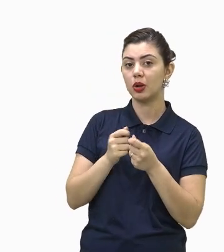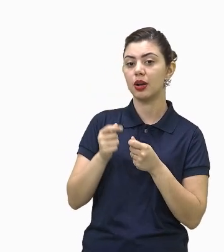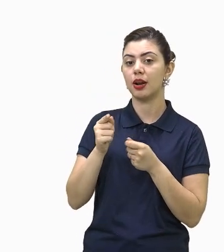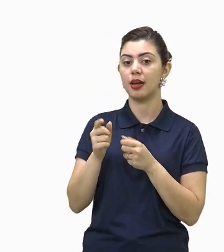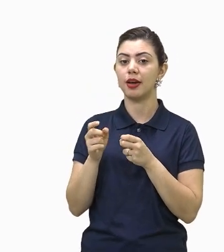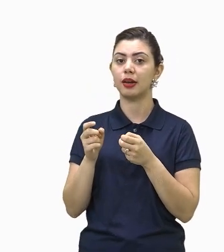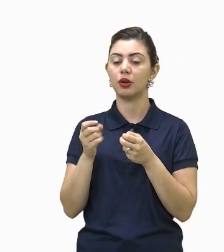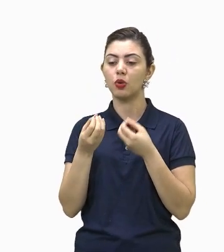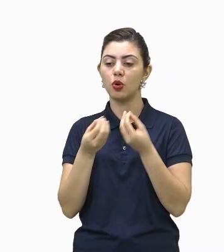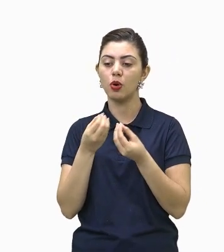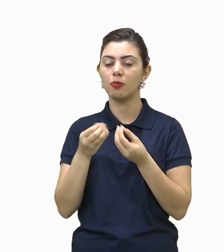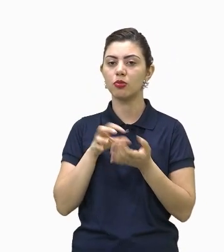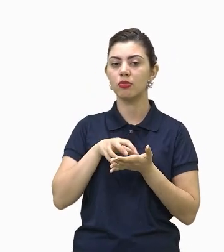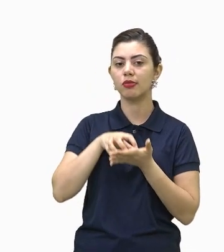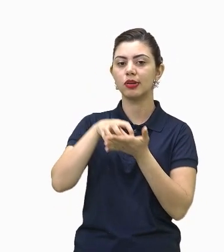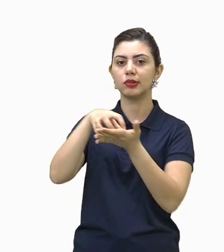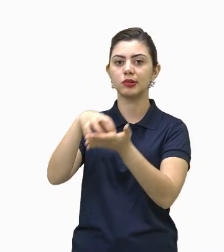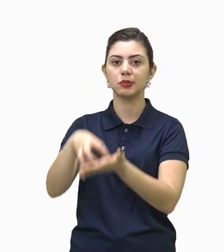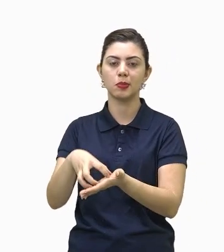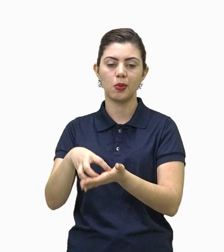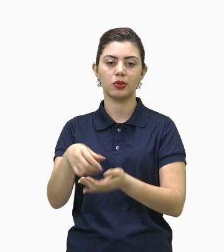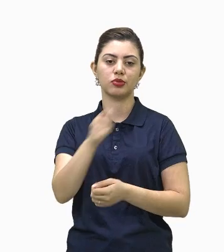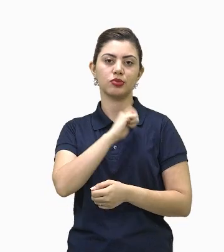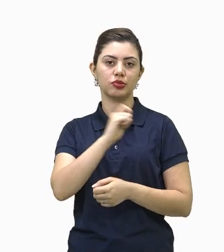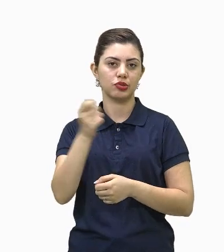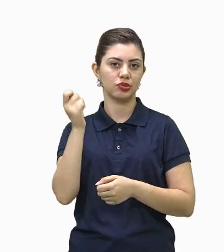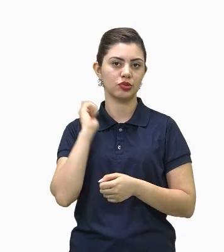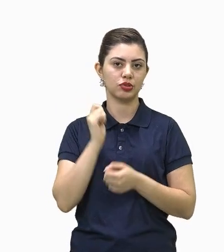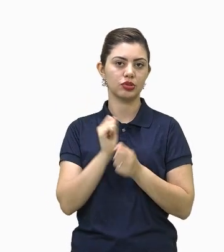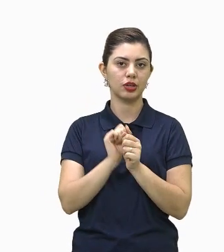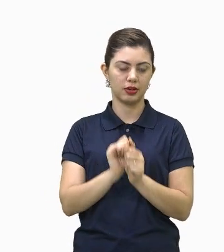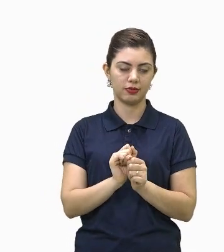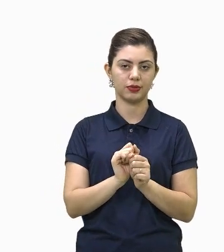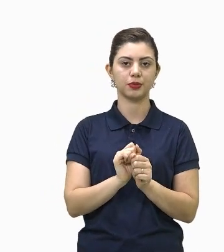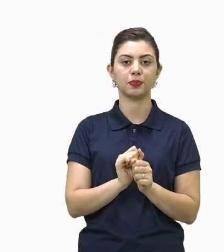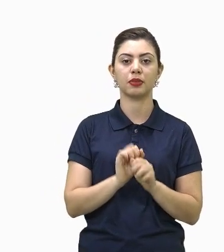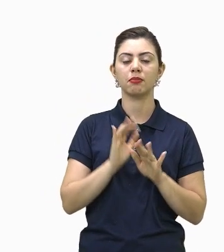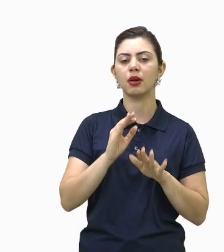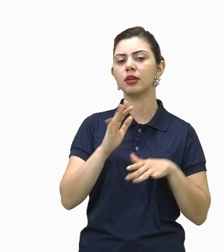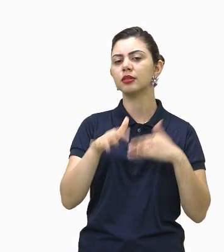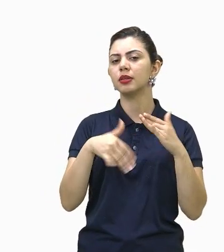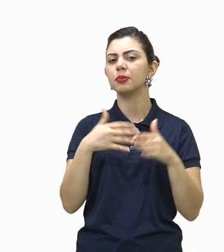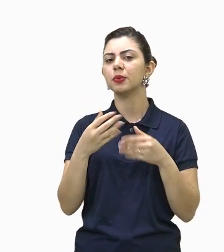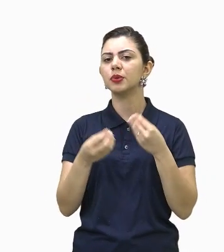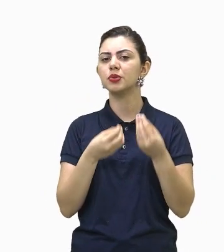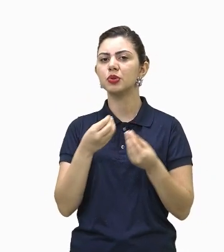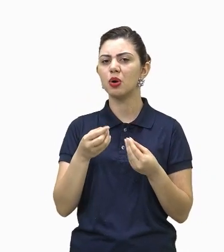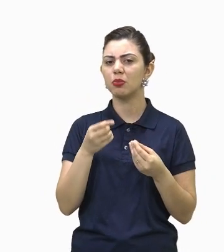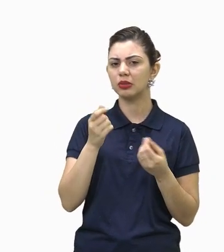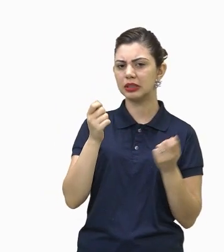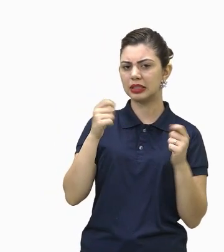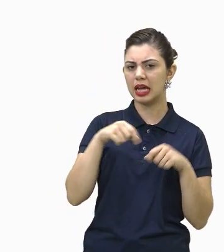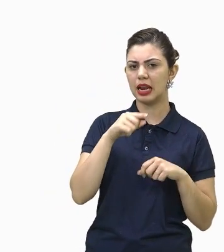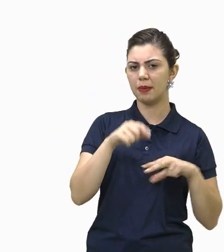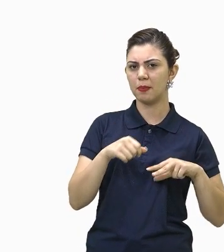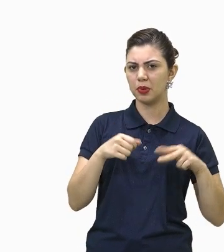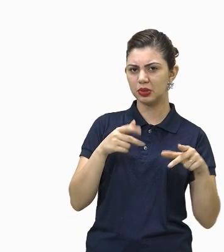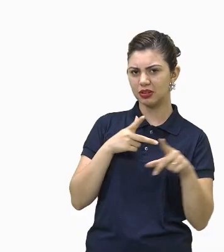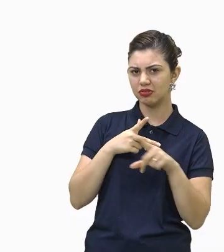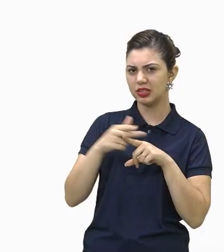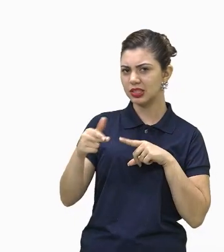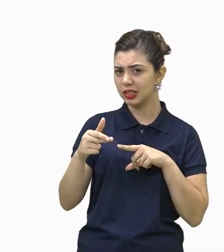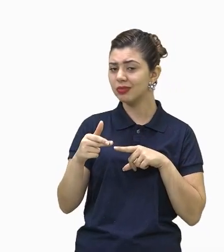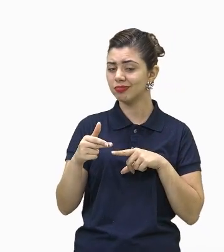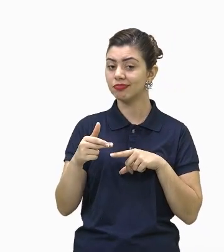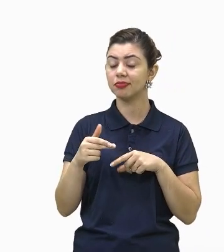então, como é que vai se dar, professora, essa expulsão? Nós vamos chamar, então, de restauração pernambucana. Olha só.